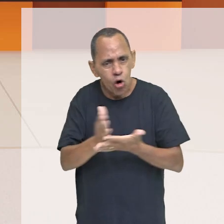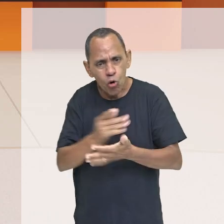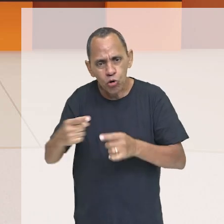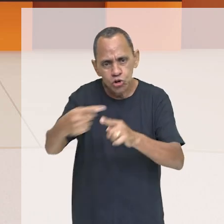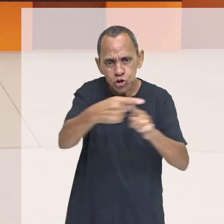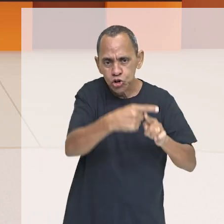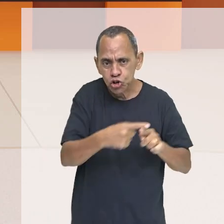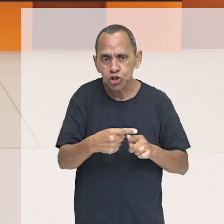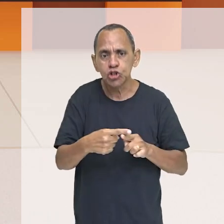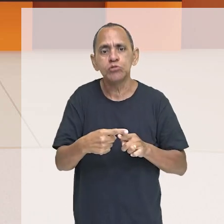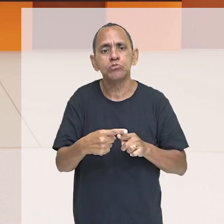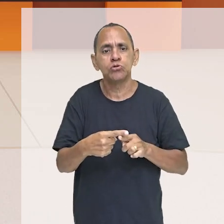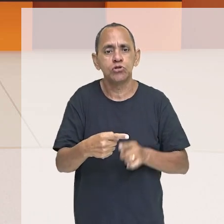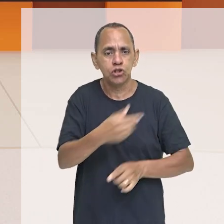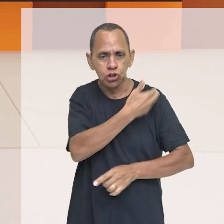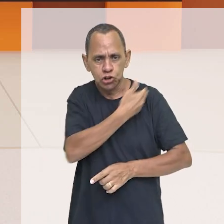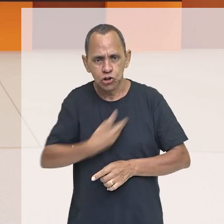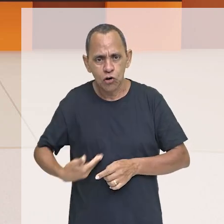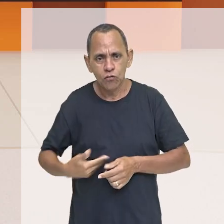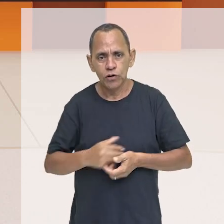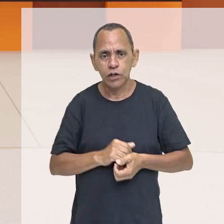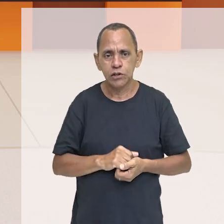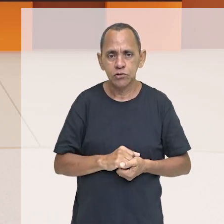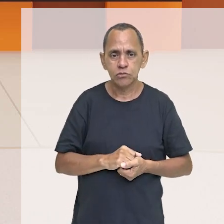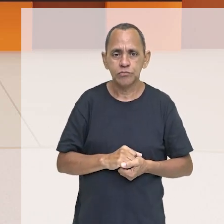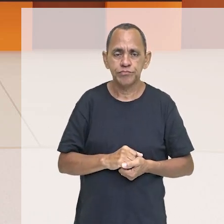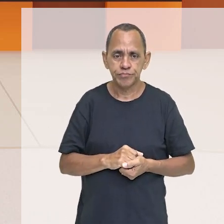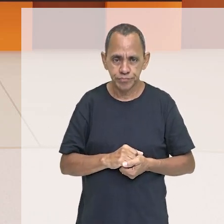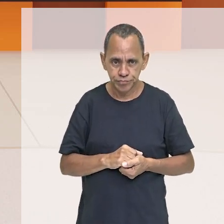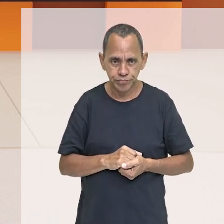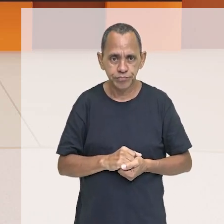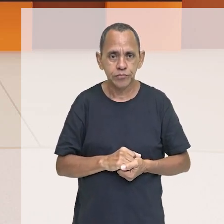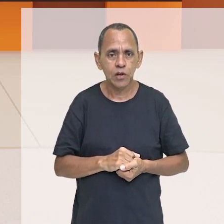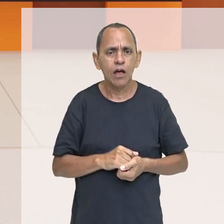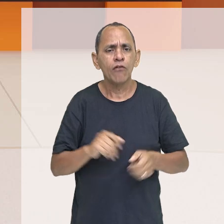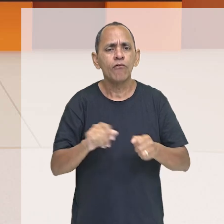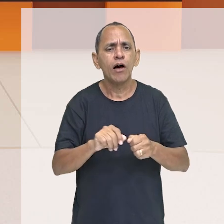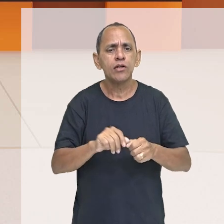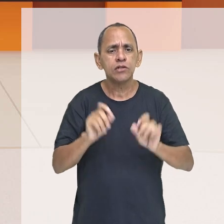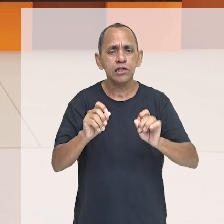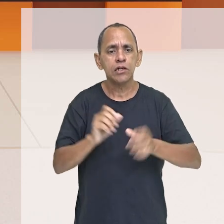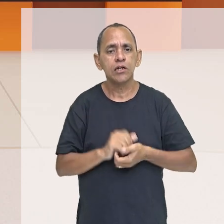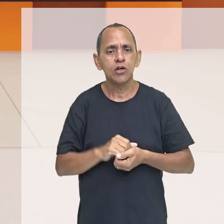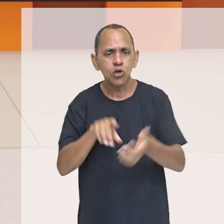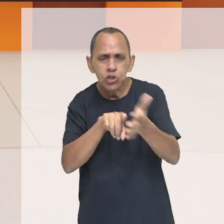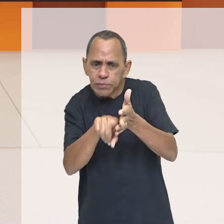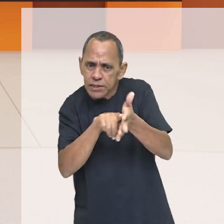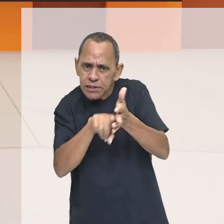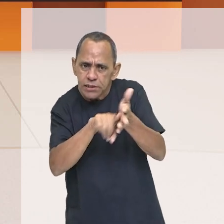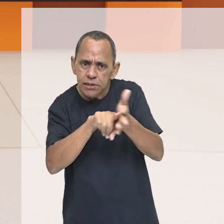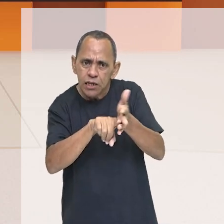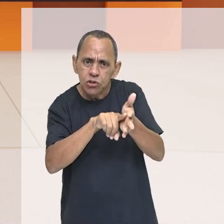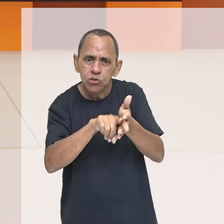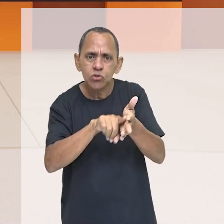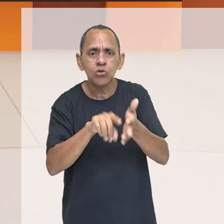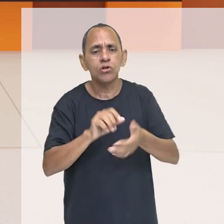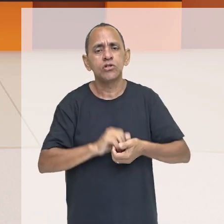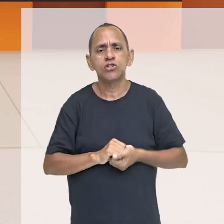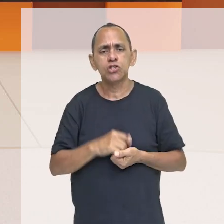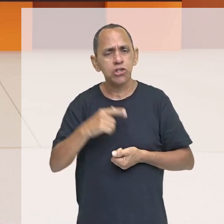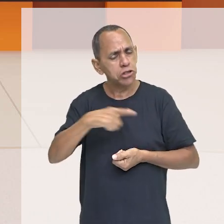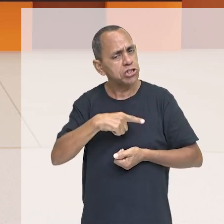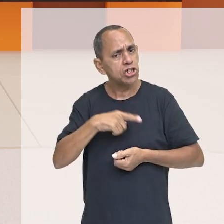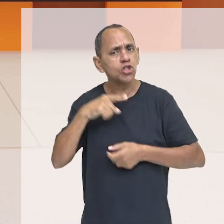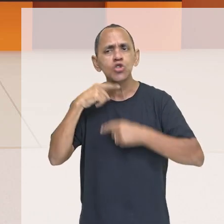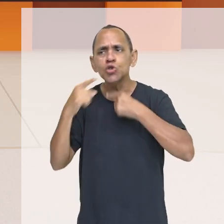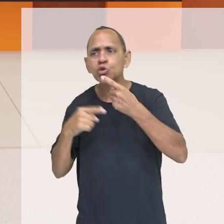de governo, por assim dizer, chamada populismo, faz com que os estudiosos aí fiquem em